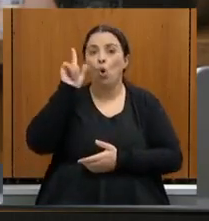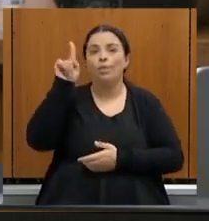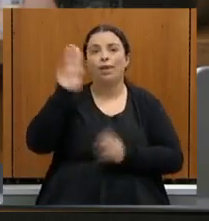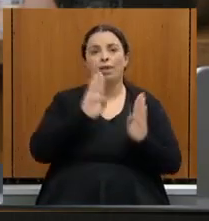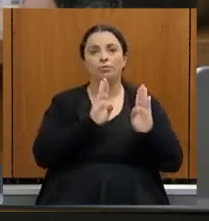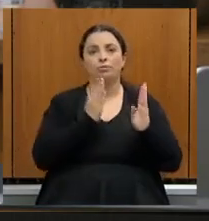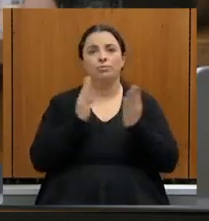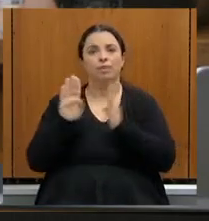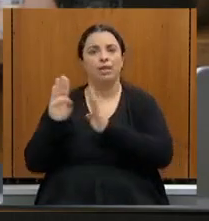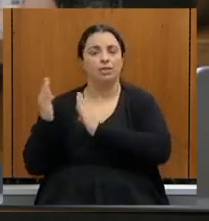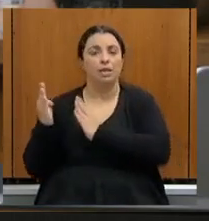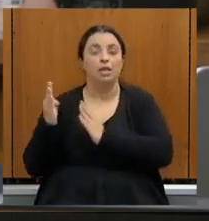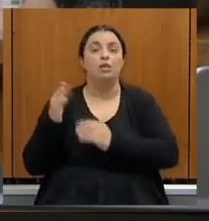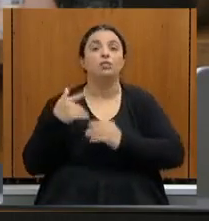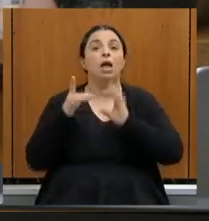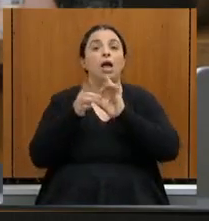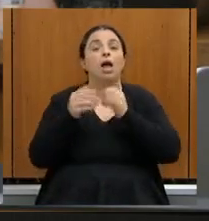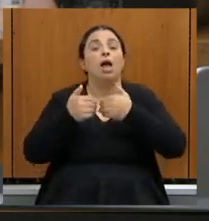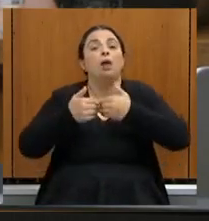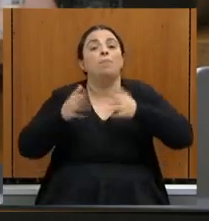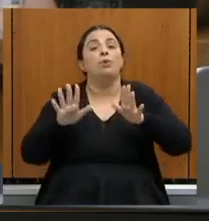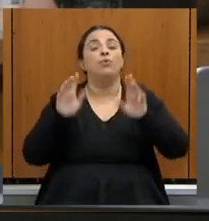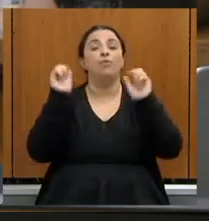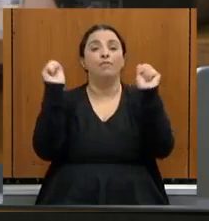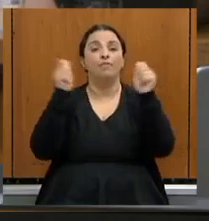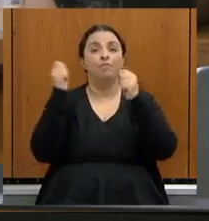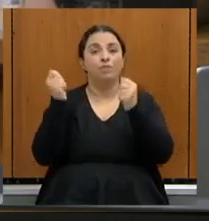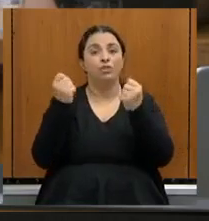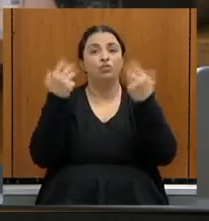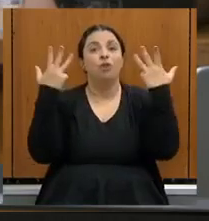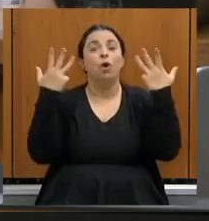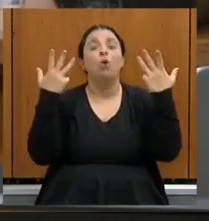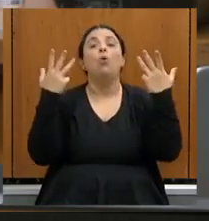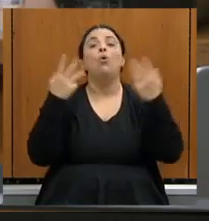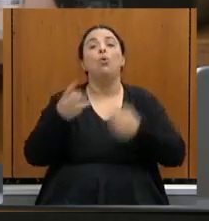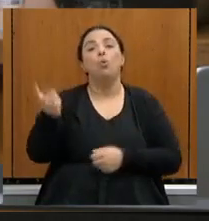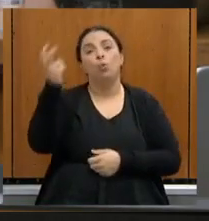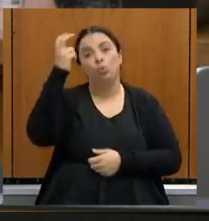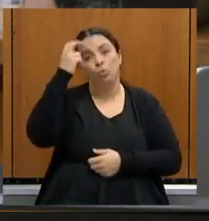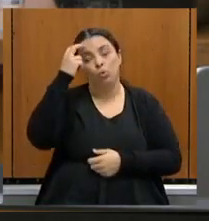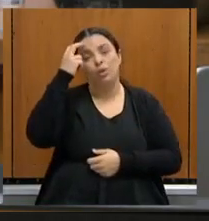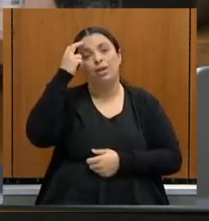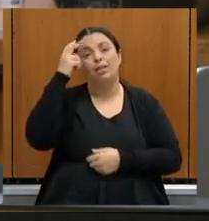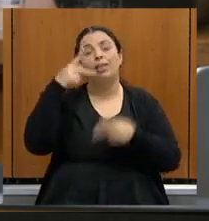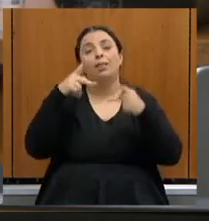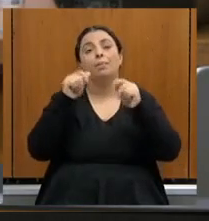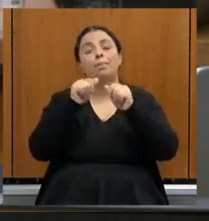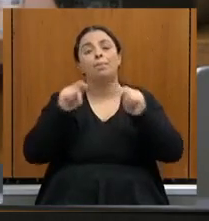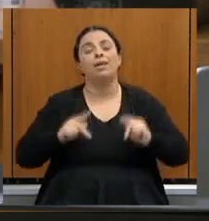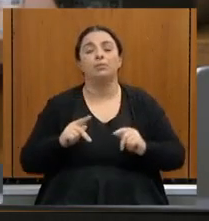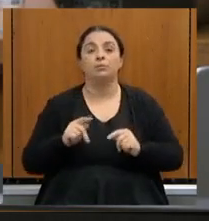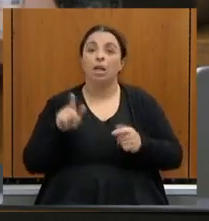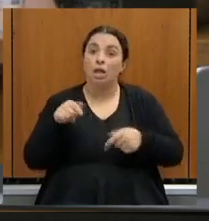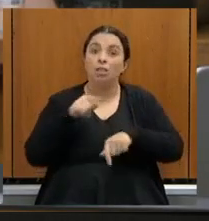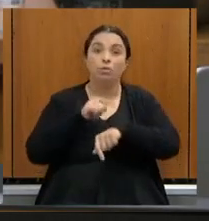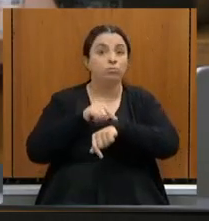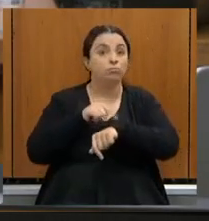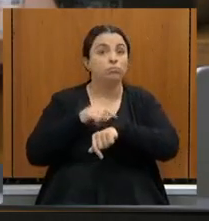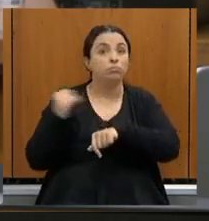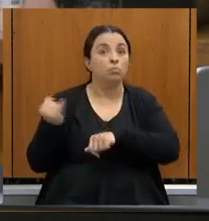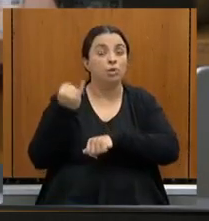o festival cultura da paz é um momento importante e essa e essa comissão